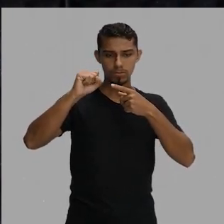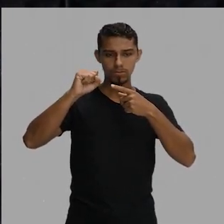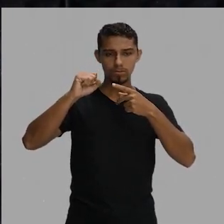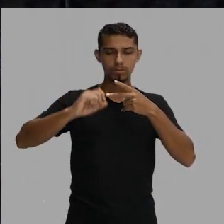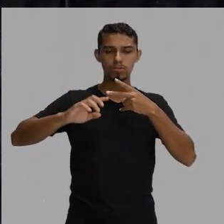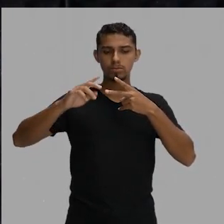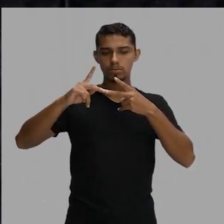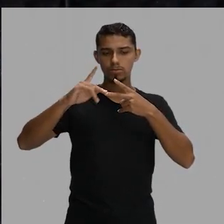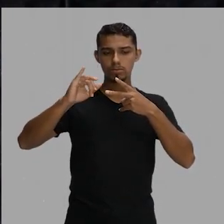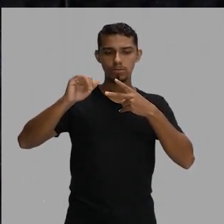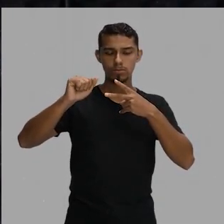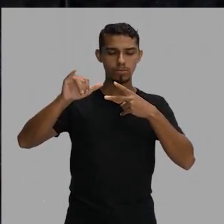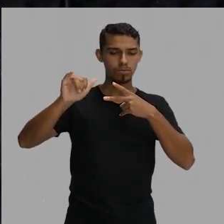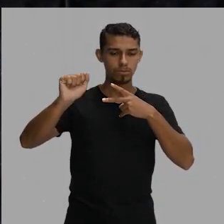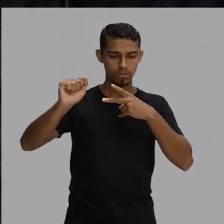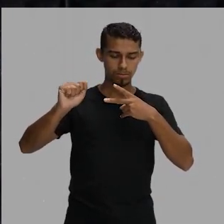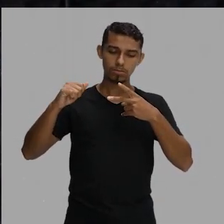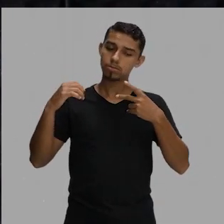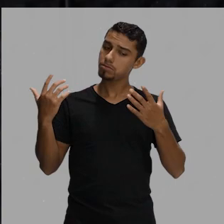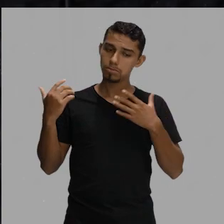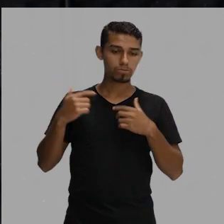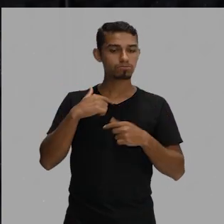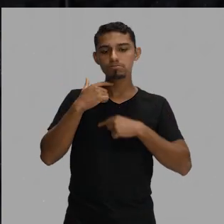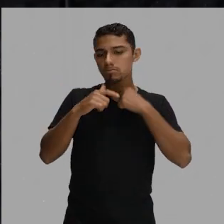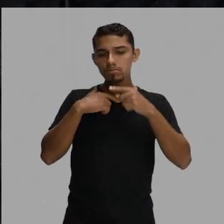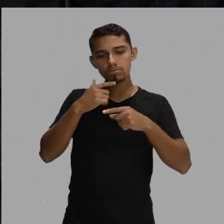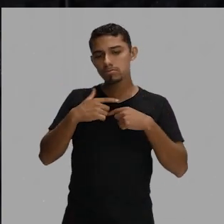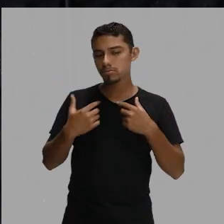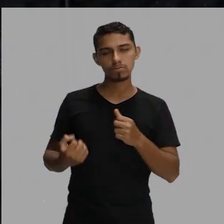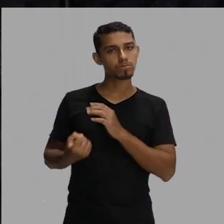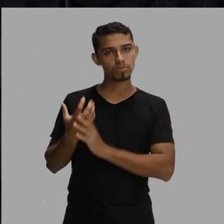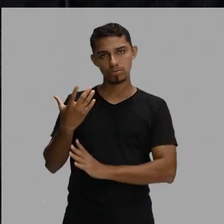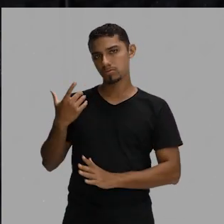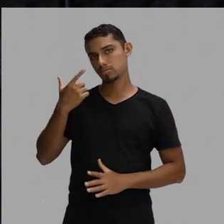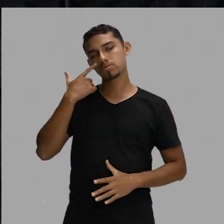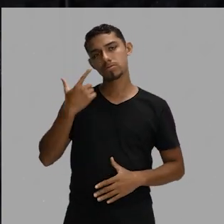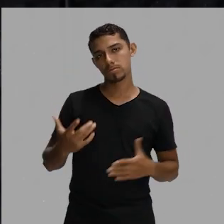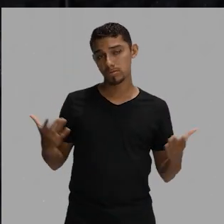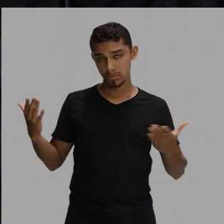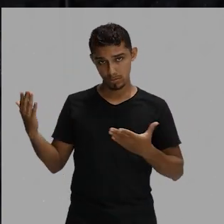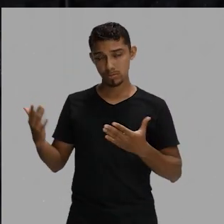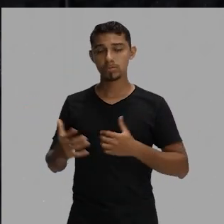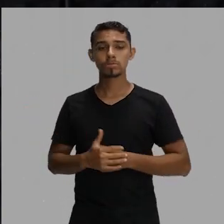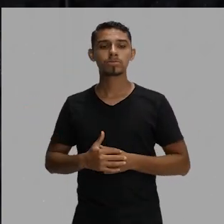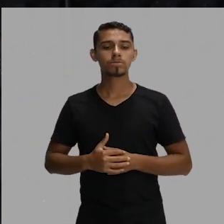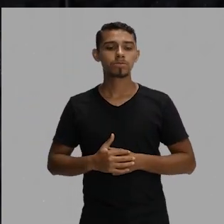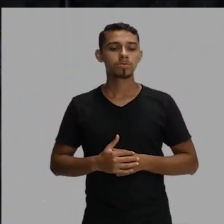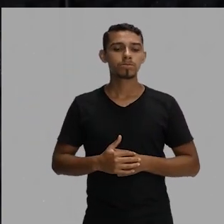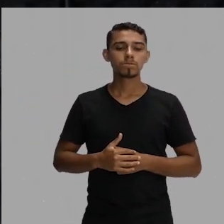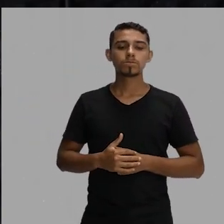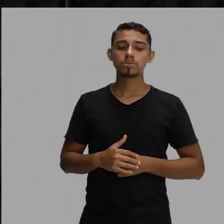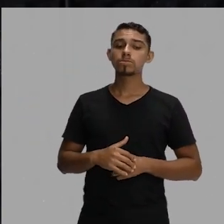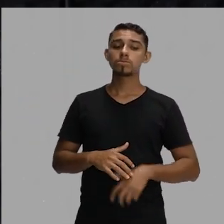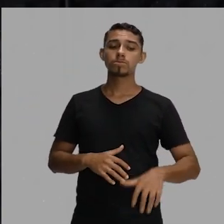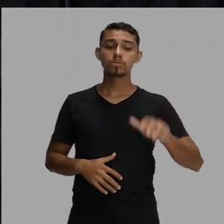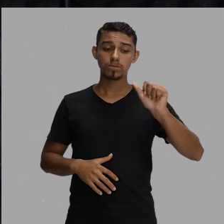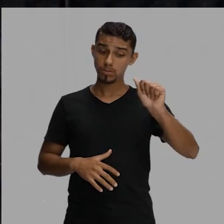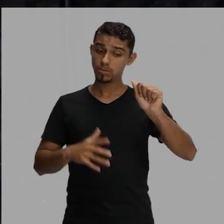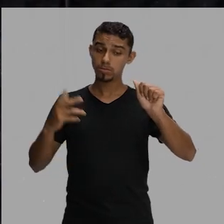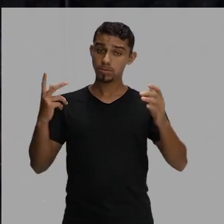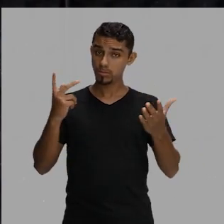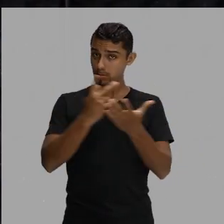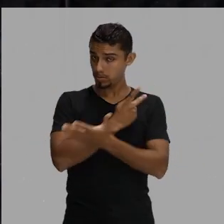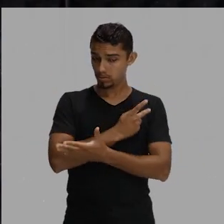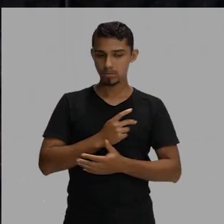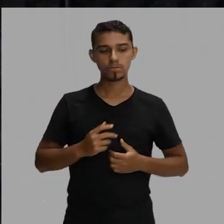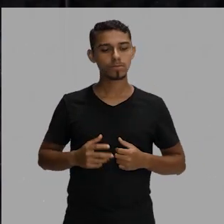haver reprodução, né, de indivíduos férteis. Então, a letra A é incorreta